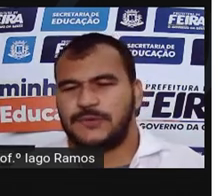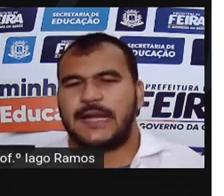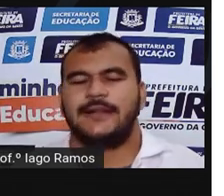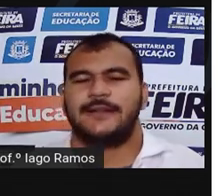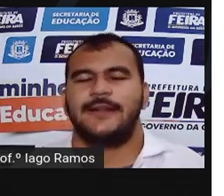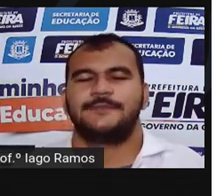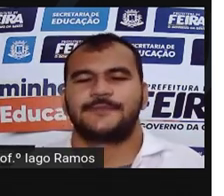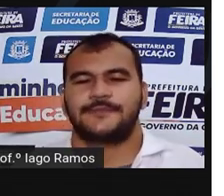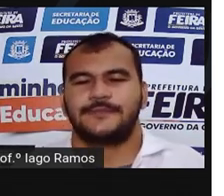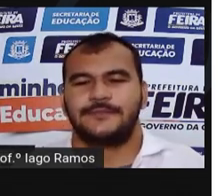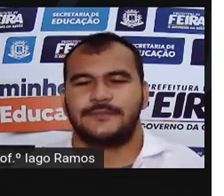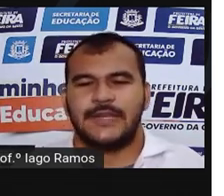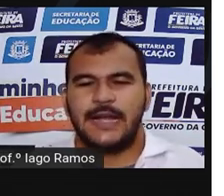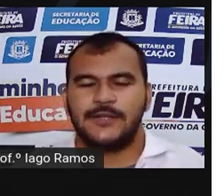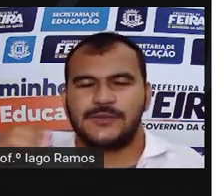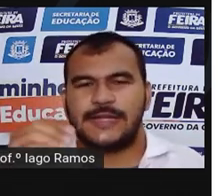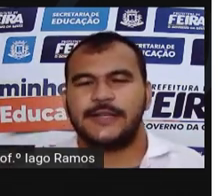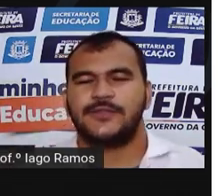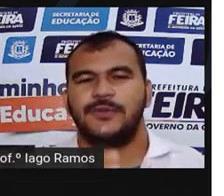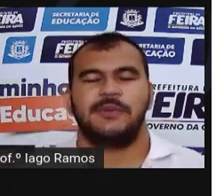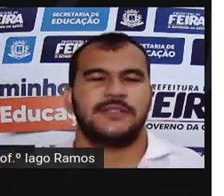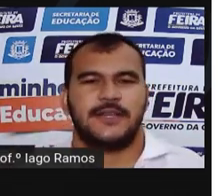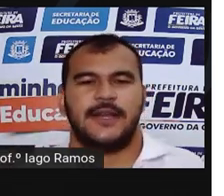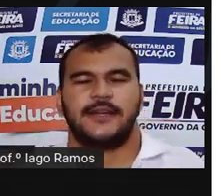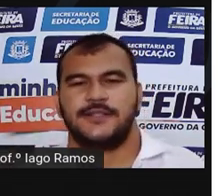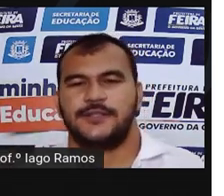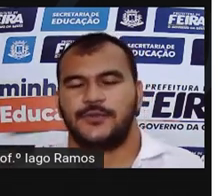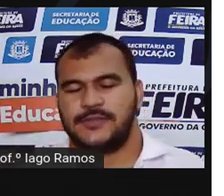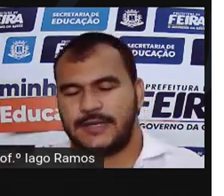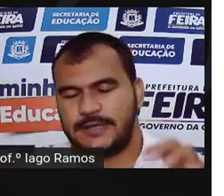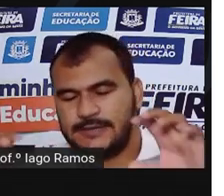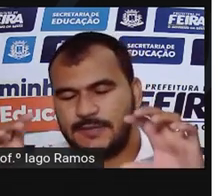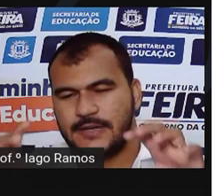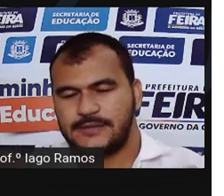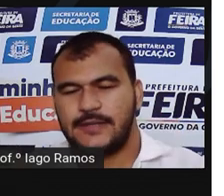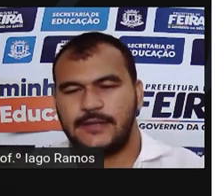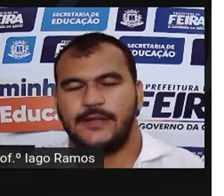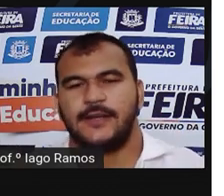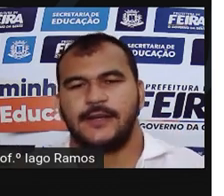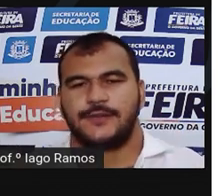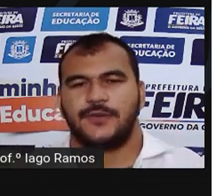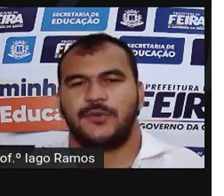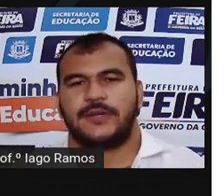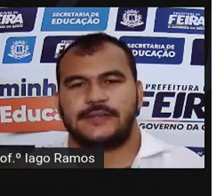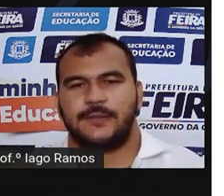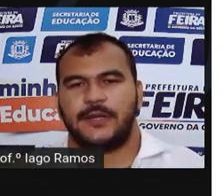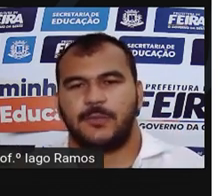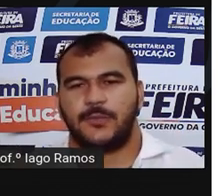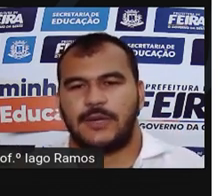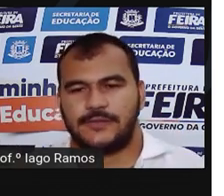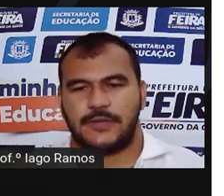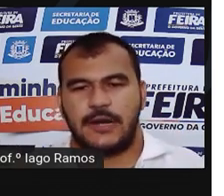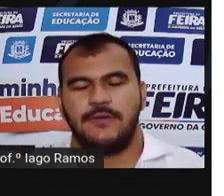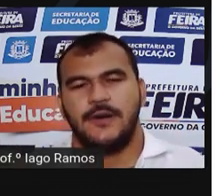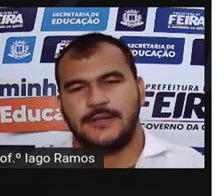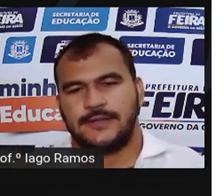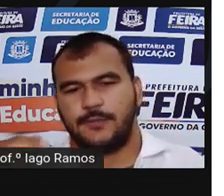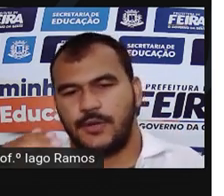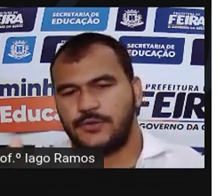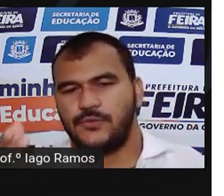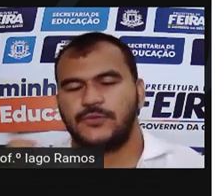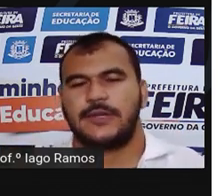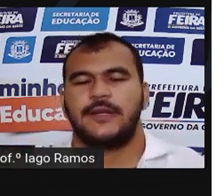fonte consultada né aí o site do IBGE que a gente trouxe Aquelas imagens ali sobre o crescimento populacional